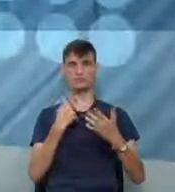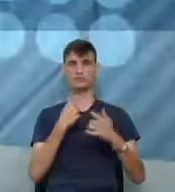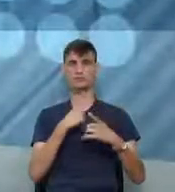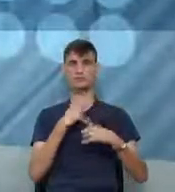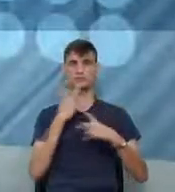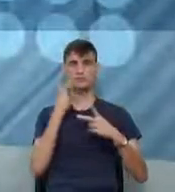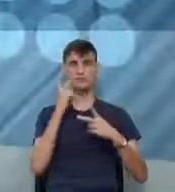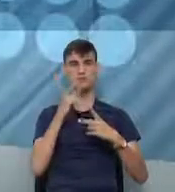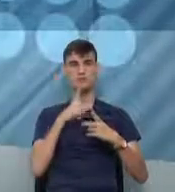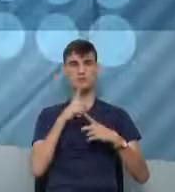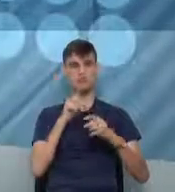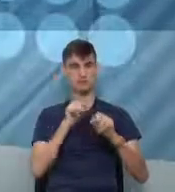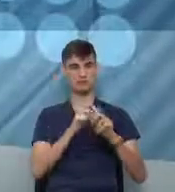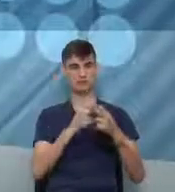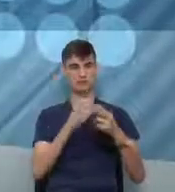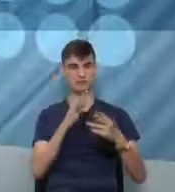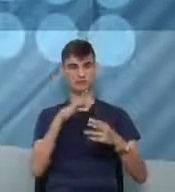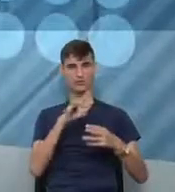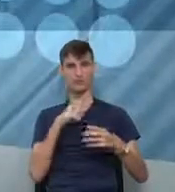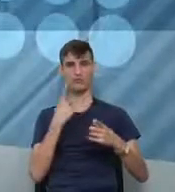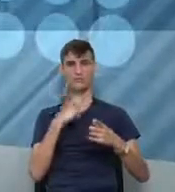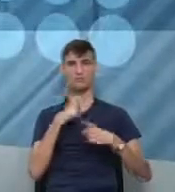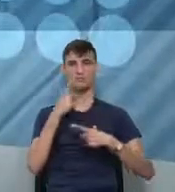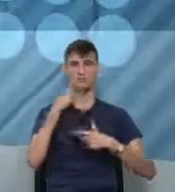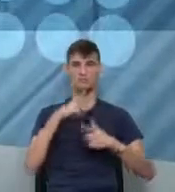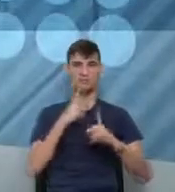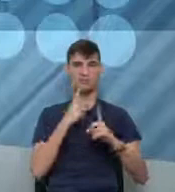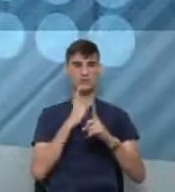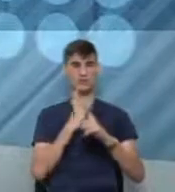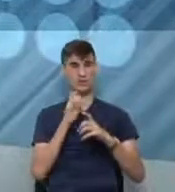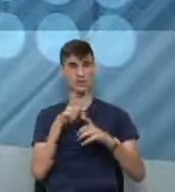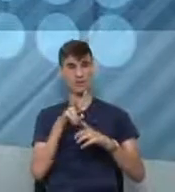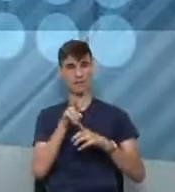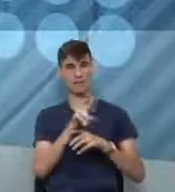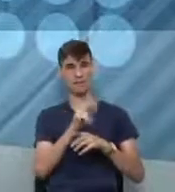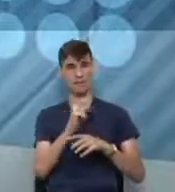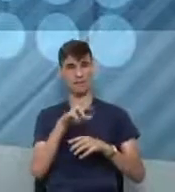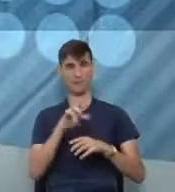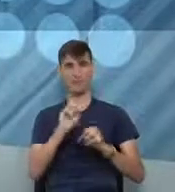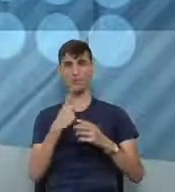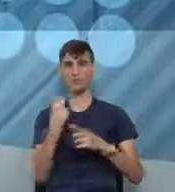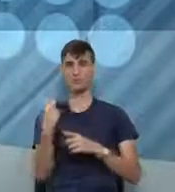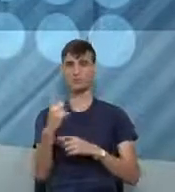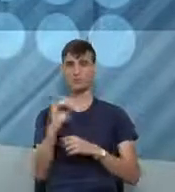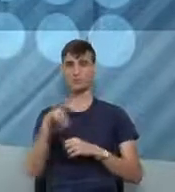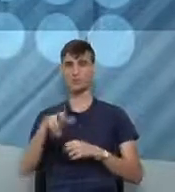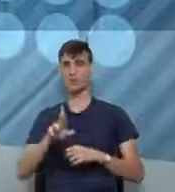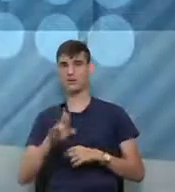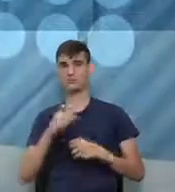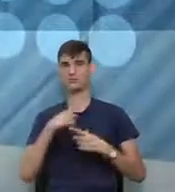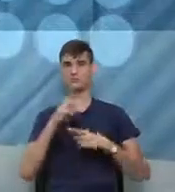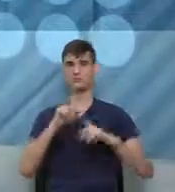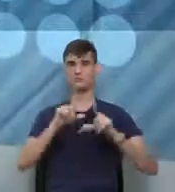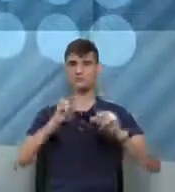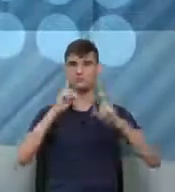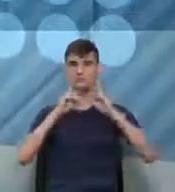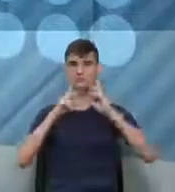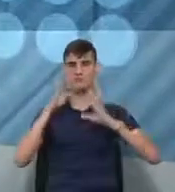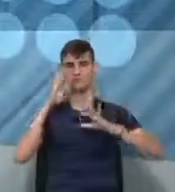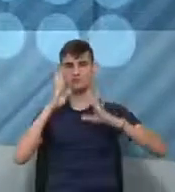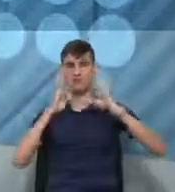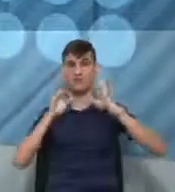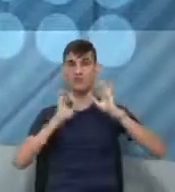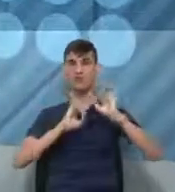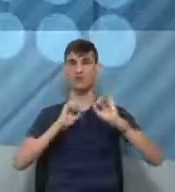e para essa função, a gente consegue identificar se ela é par ou se ela é ímpar, considerando aí,